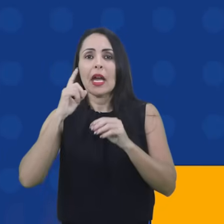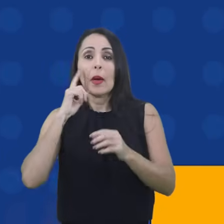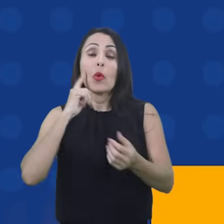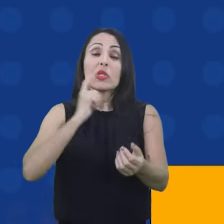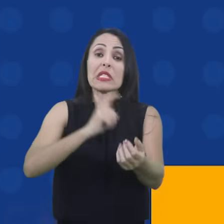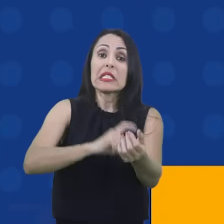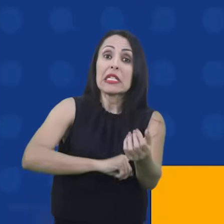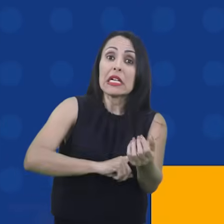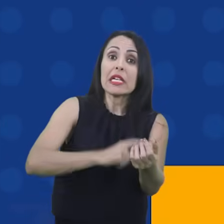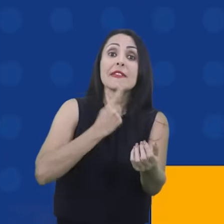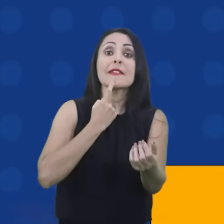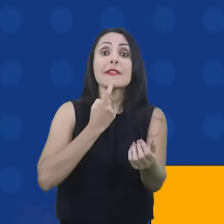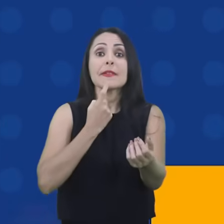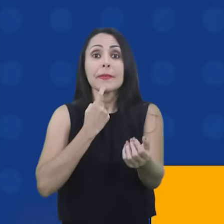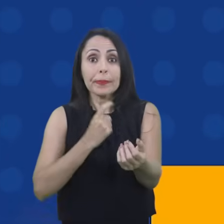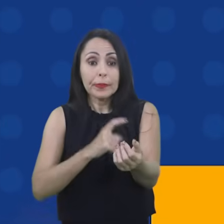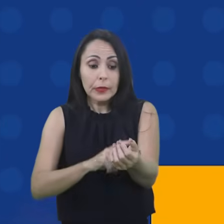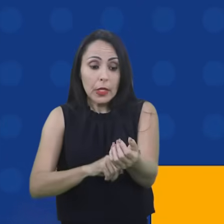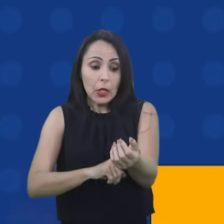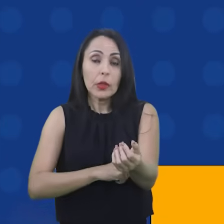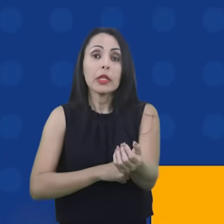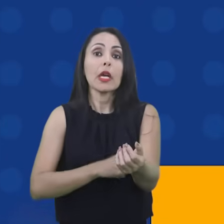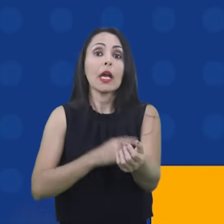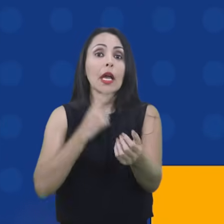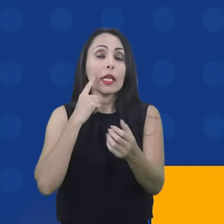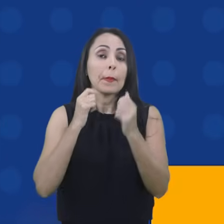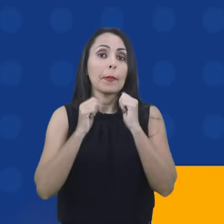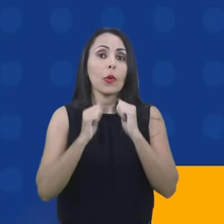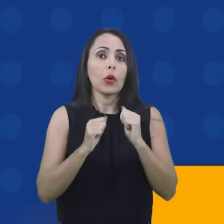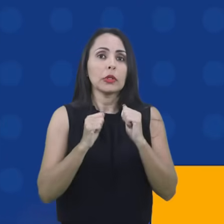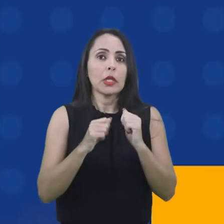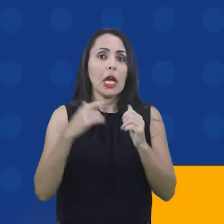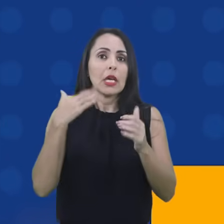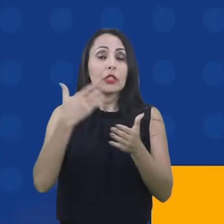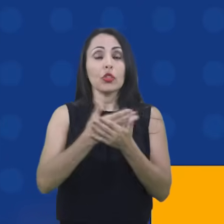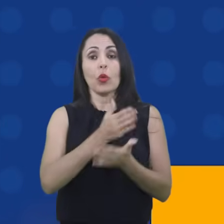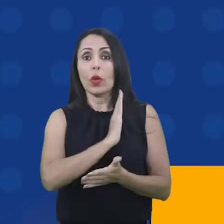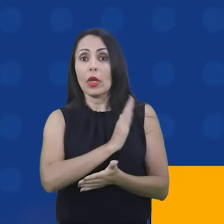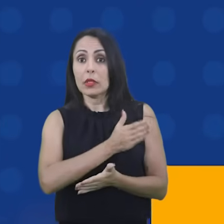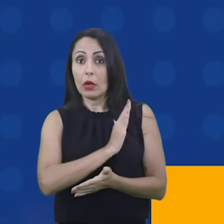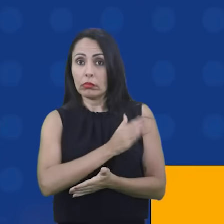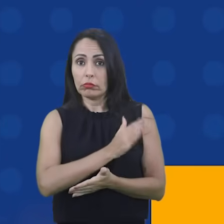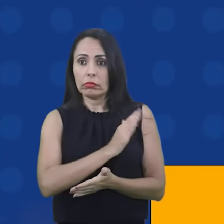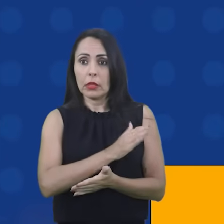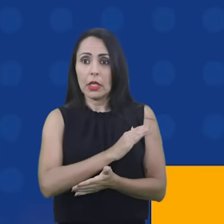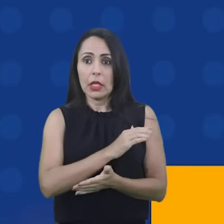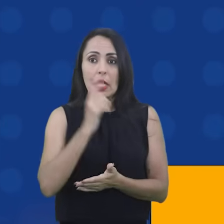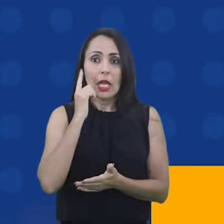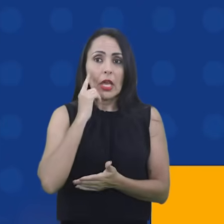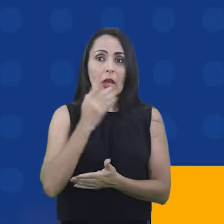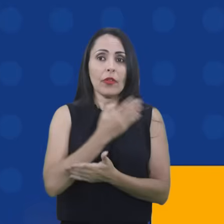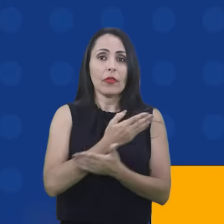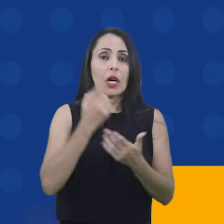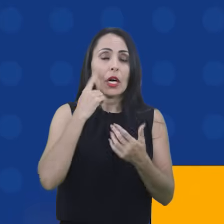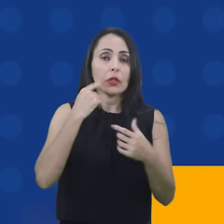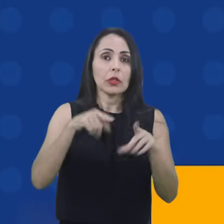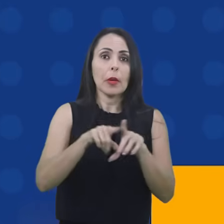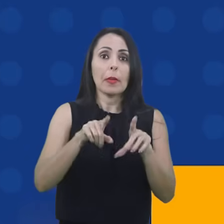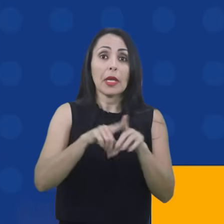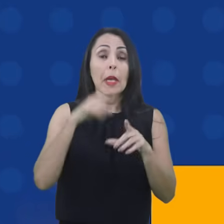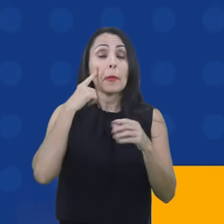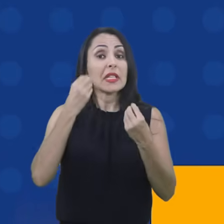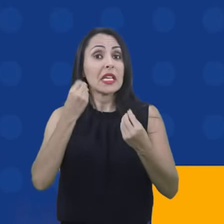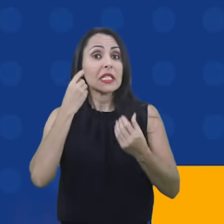sanguínea do seu corpo, né, e uma vez na corrente sanguínea, elas podem atingir o coração, levando a endocardite bacteriana, que se